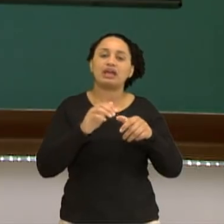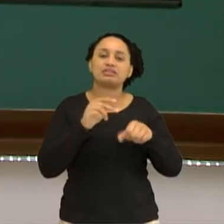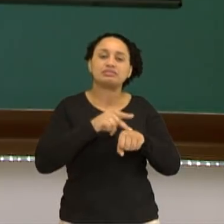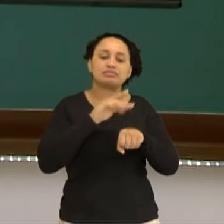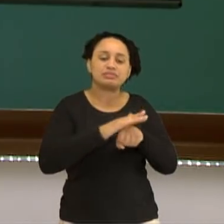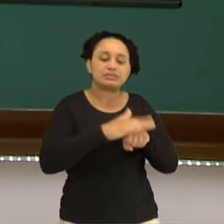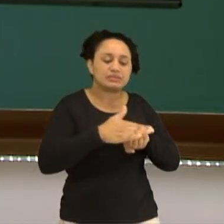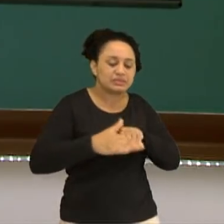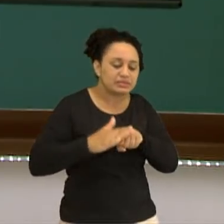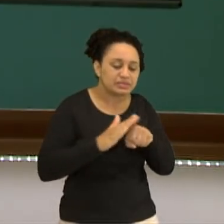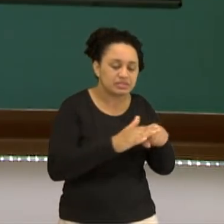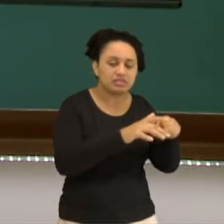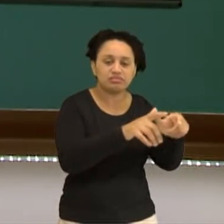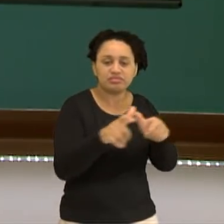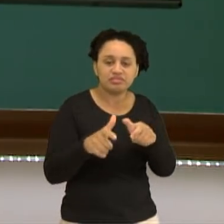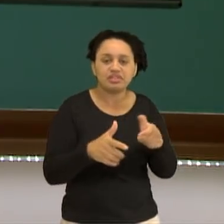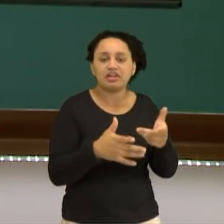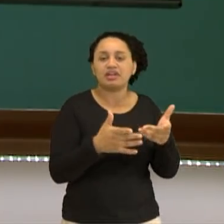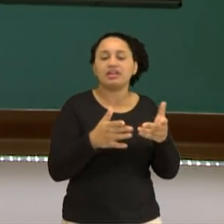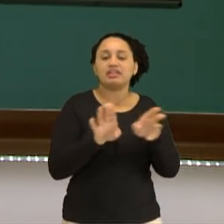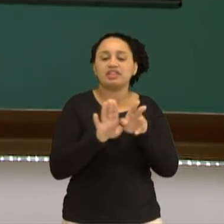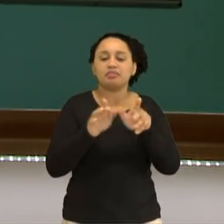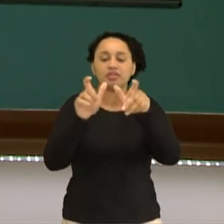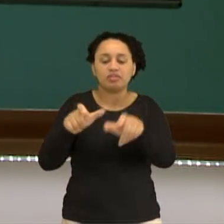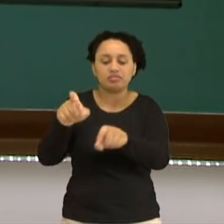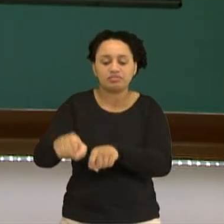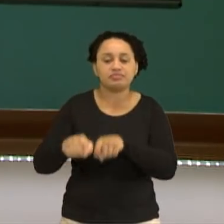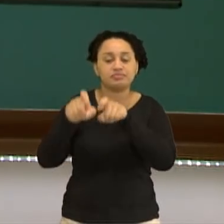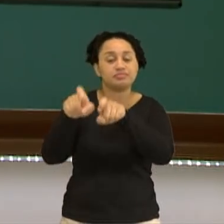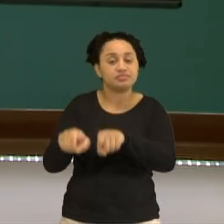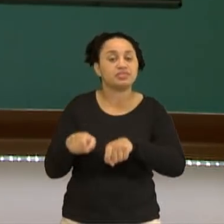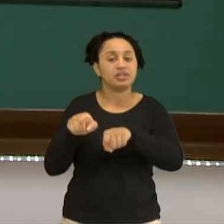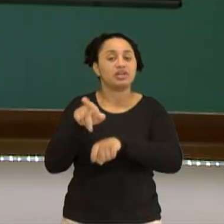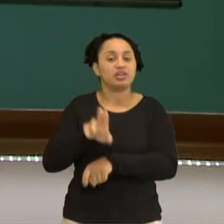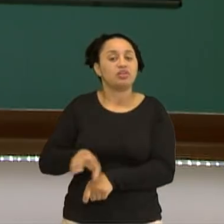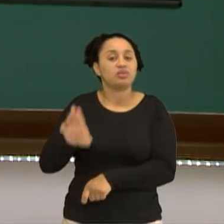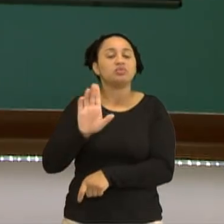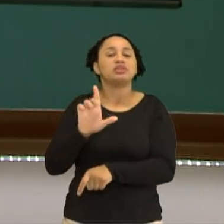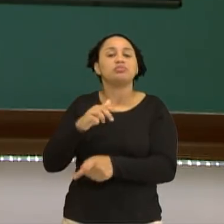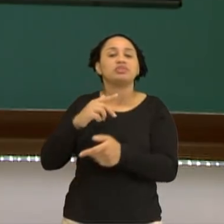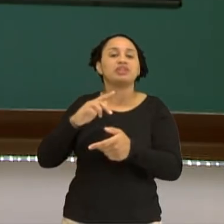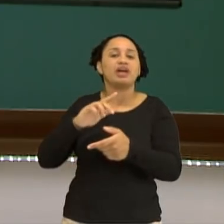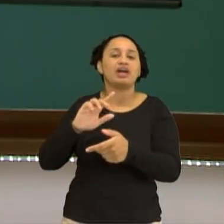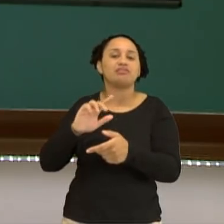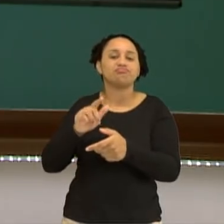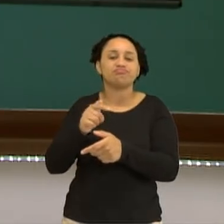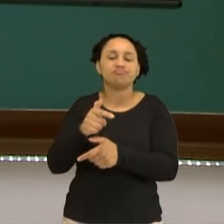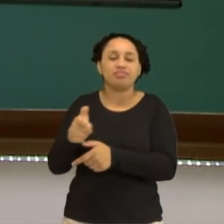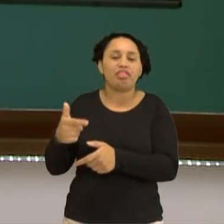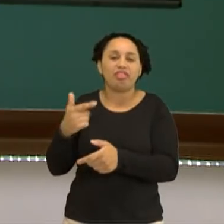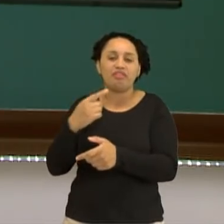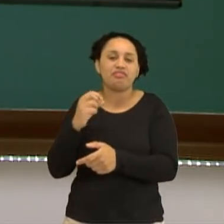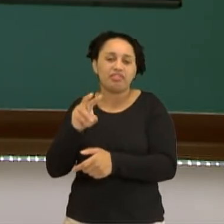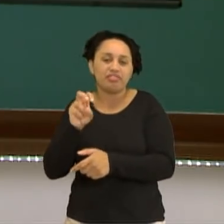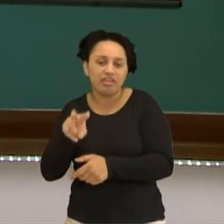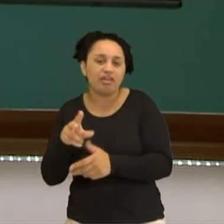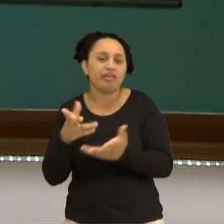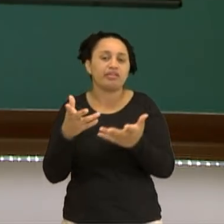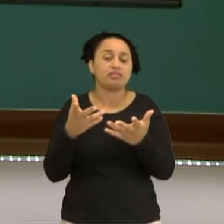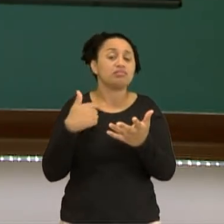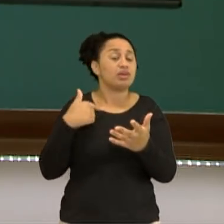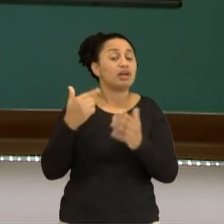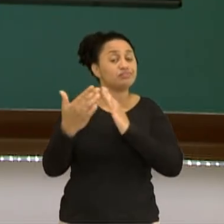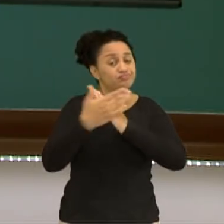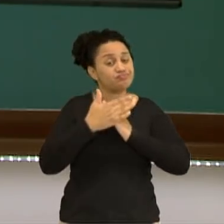locais de agricultura cujo uso excessivo de agrotóxicos também contribui para isso,